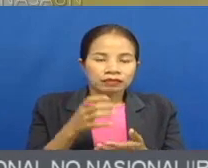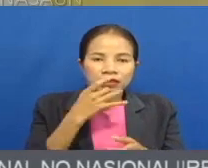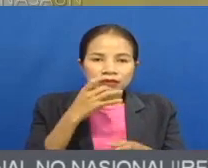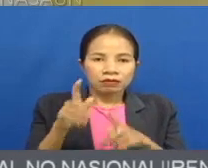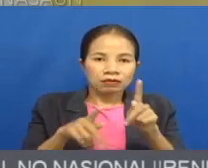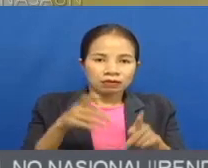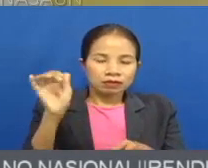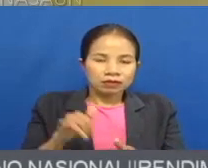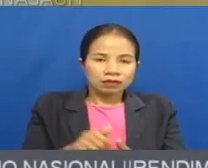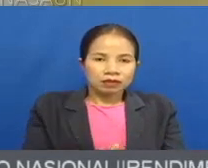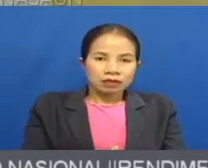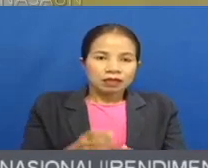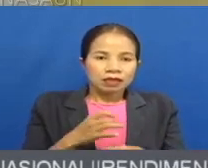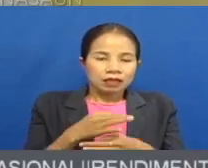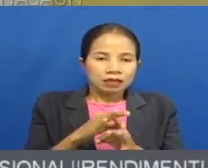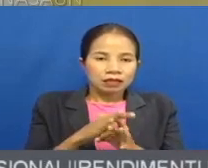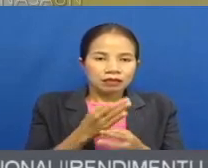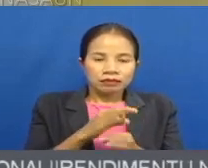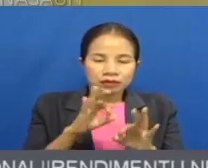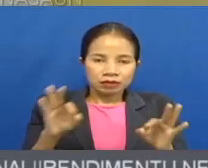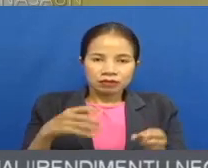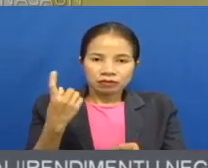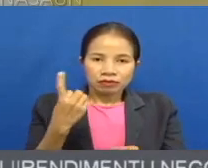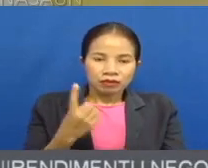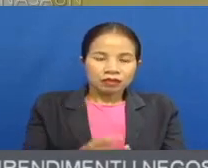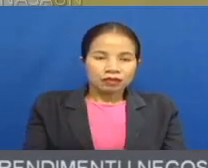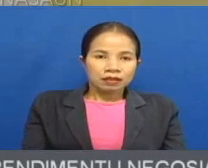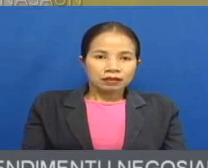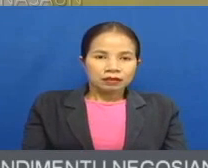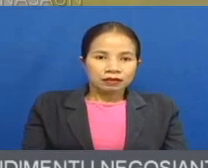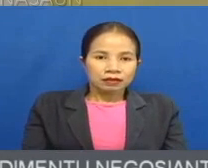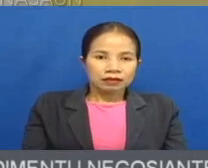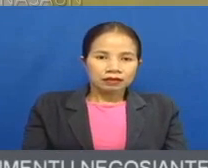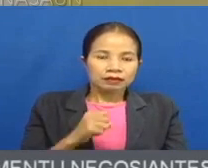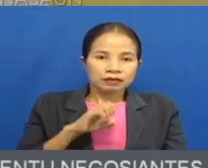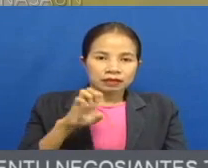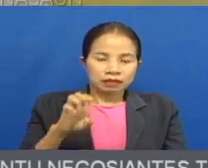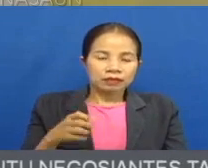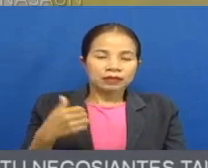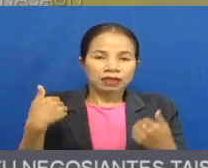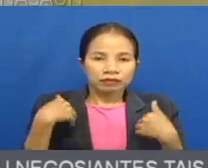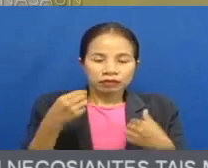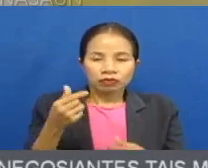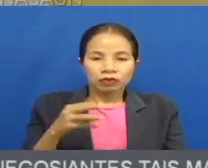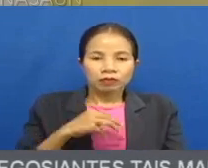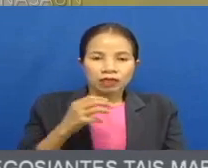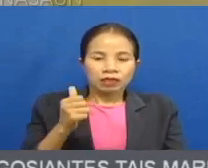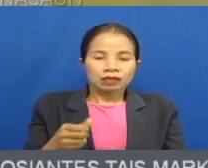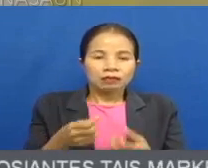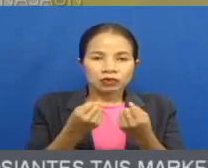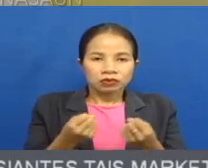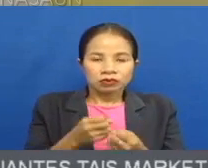comunidade sira quase normalizo torna ela sabe mais se ia o tuan maliana mais se ia sucuru